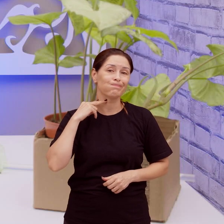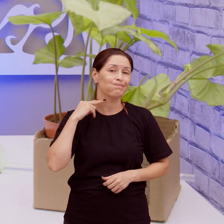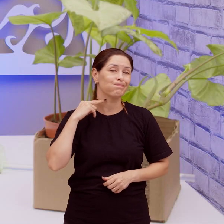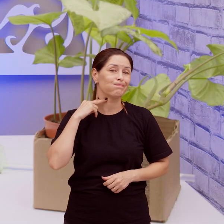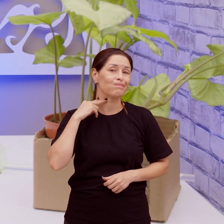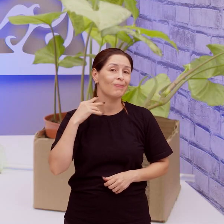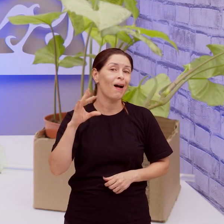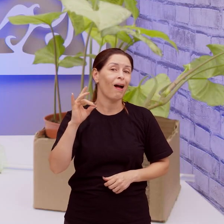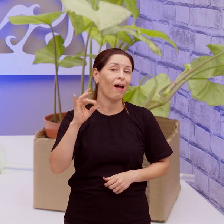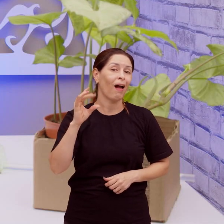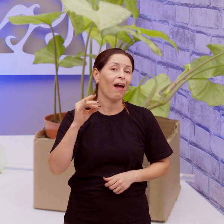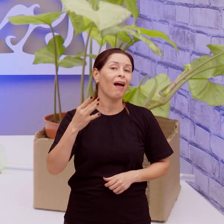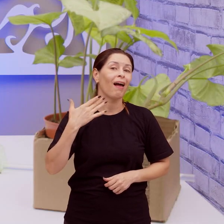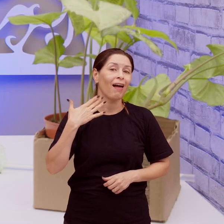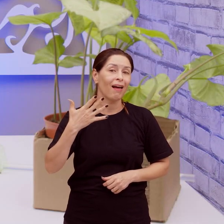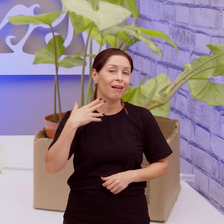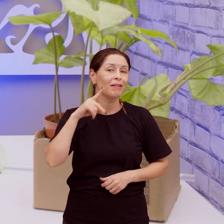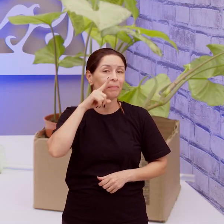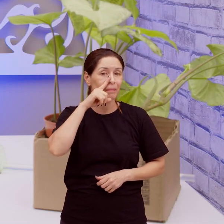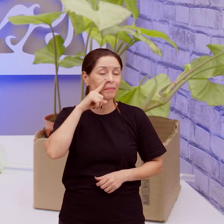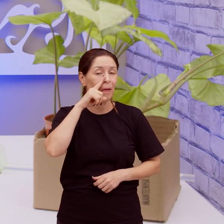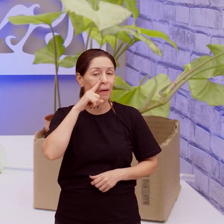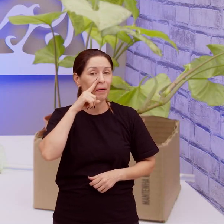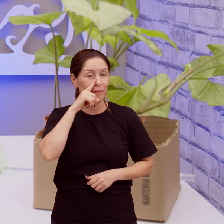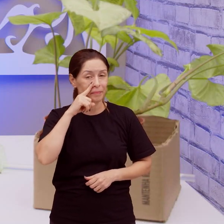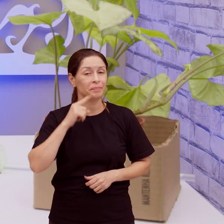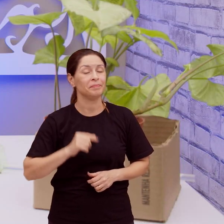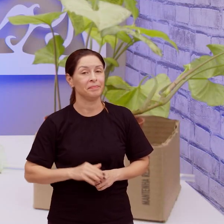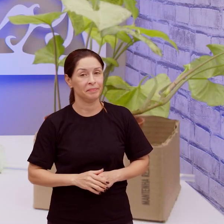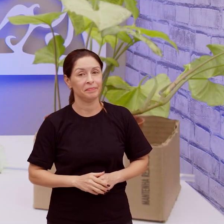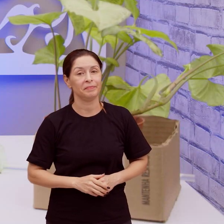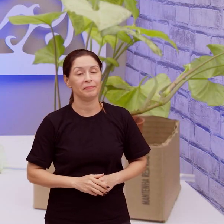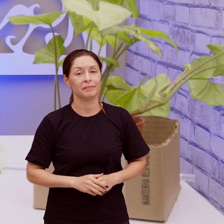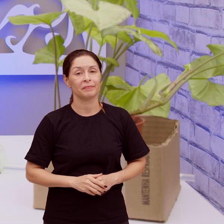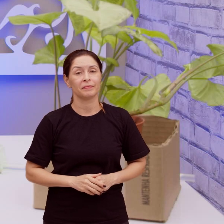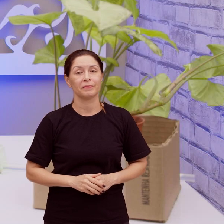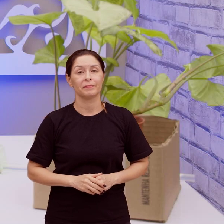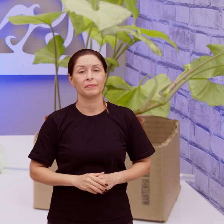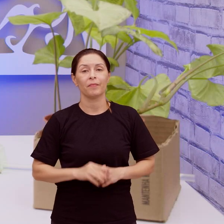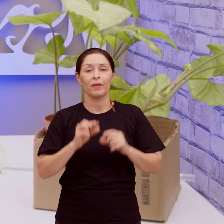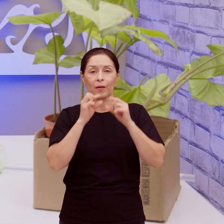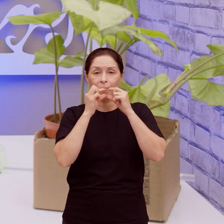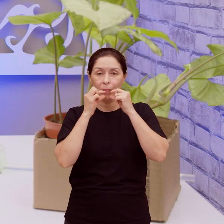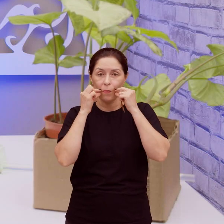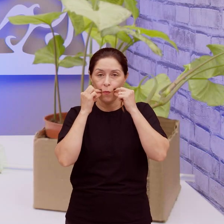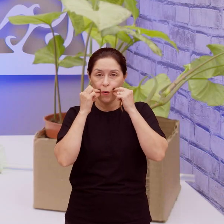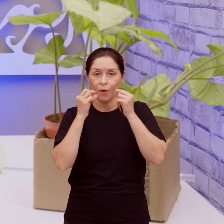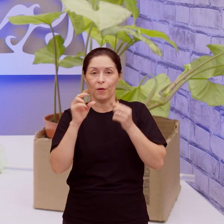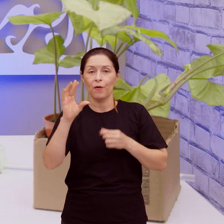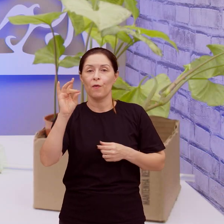essa parte. Então, vamos colar a boquinha, bem bonitinha.